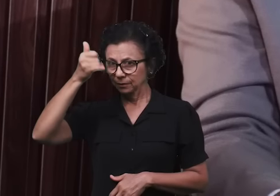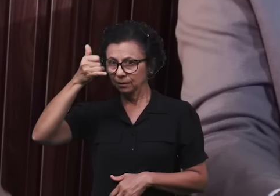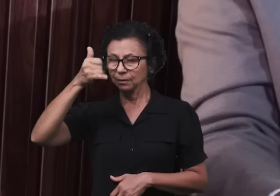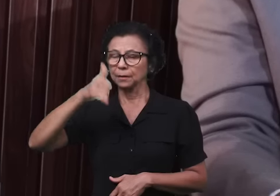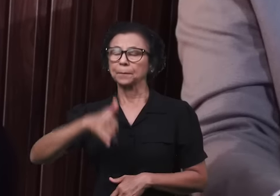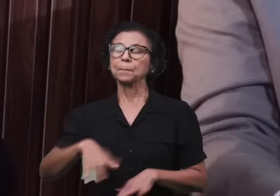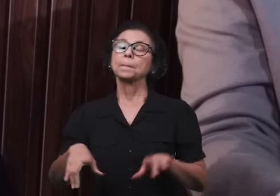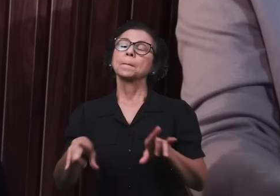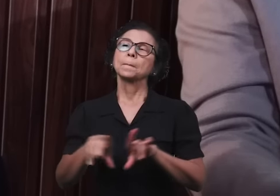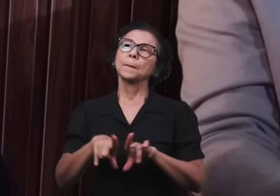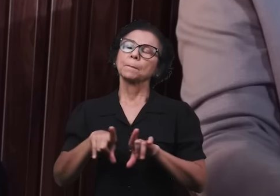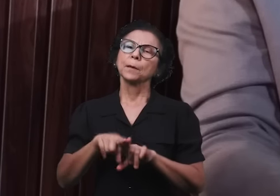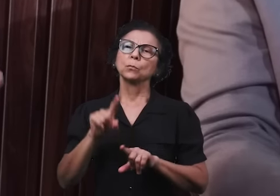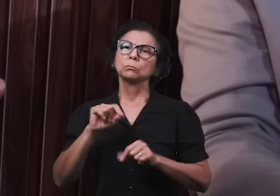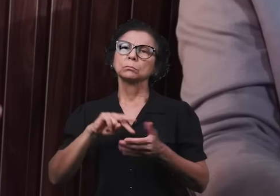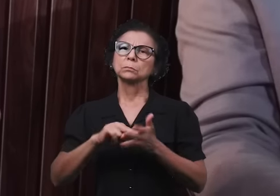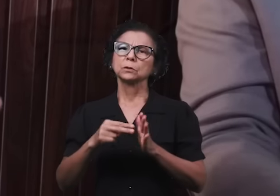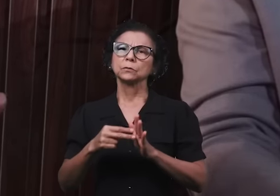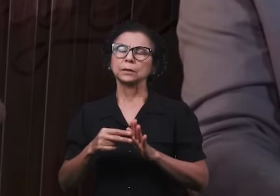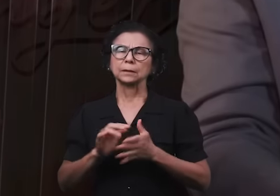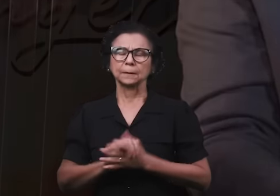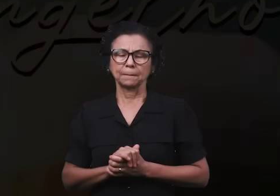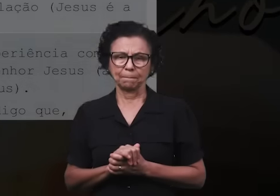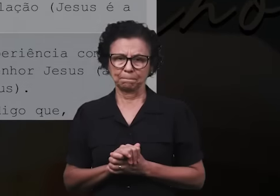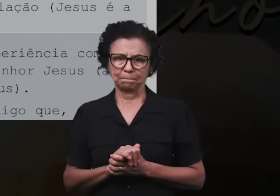Né? Podemos dizer também, olha, santificação